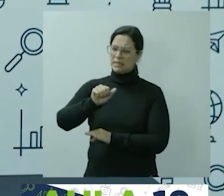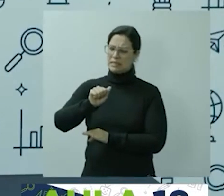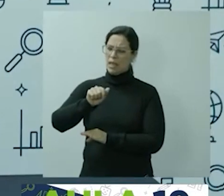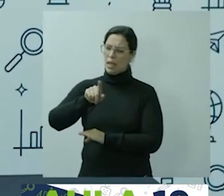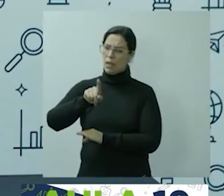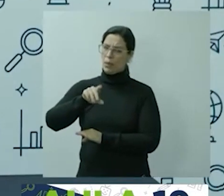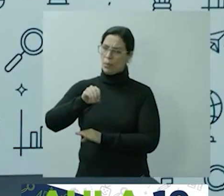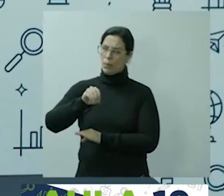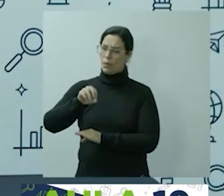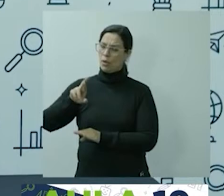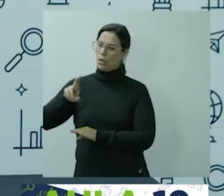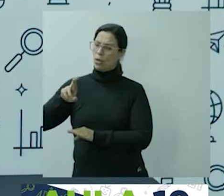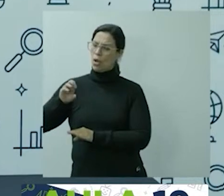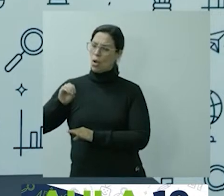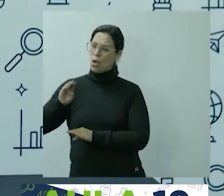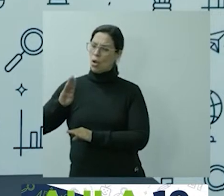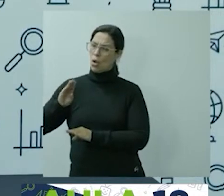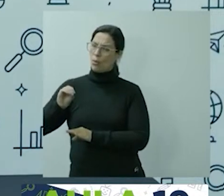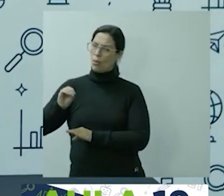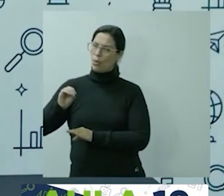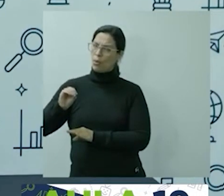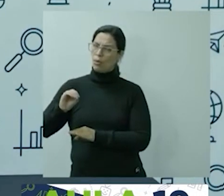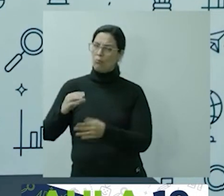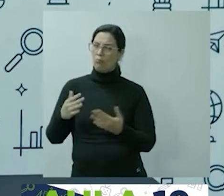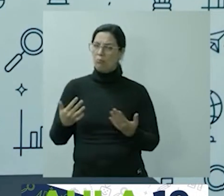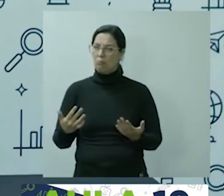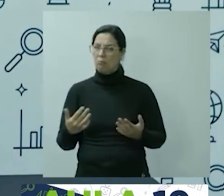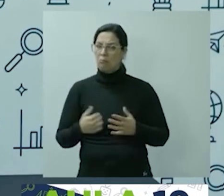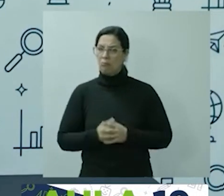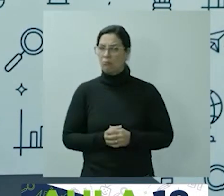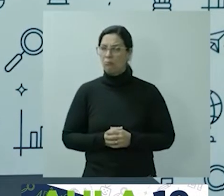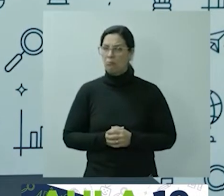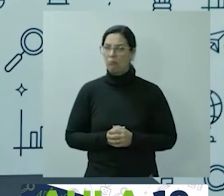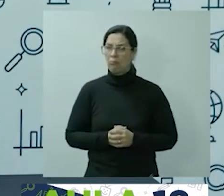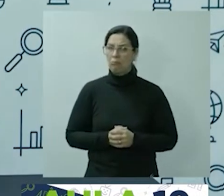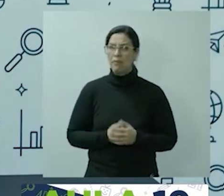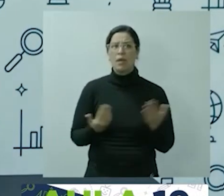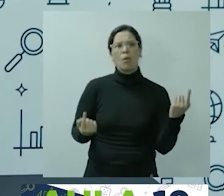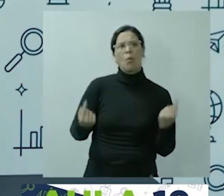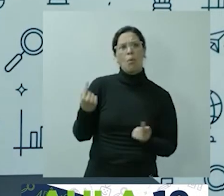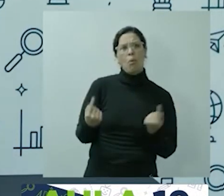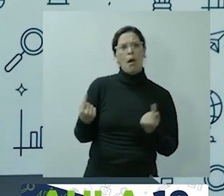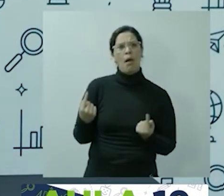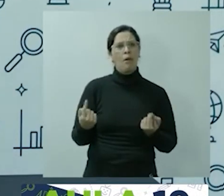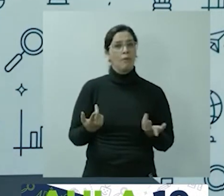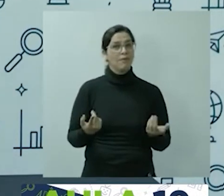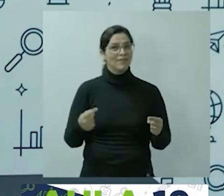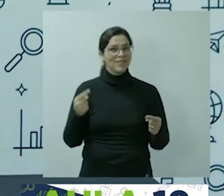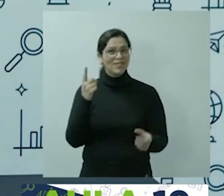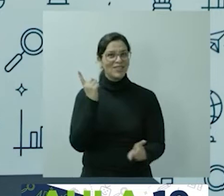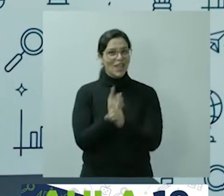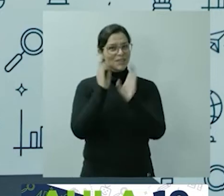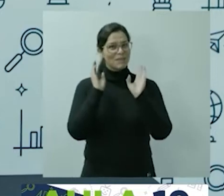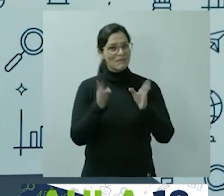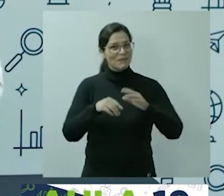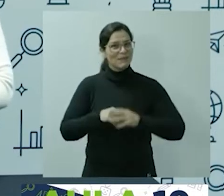sapo e robô. E aí, já